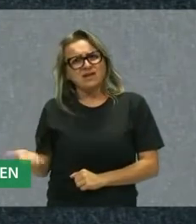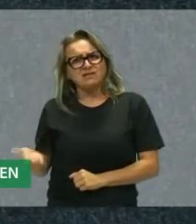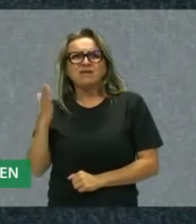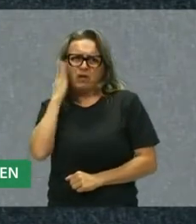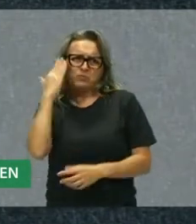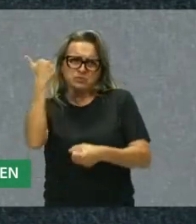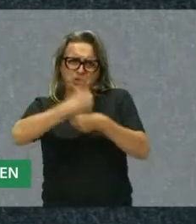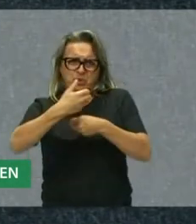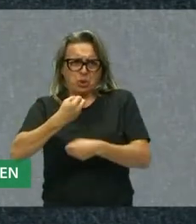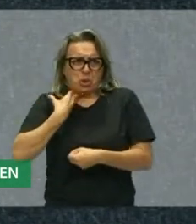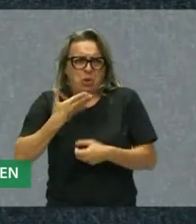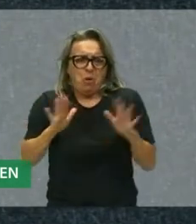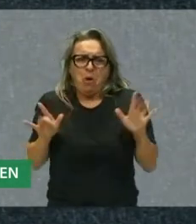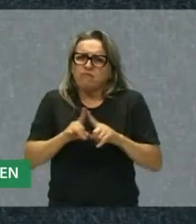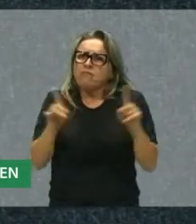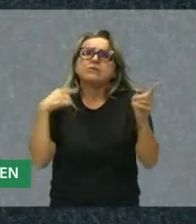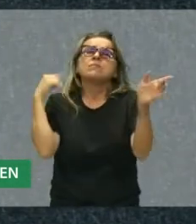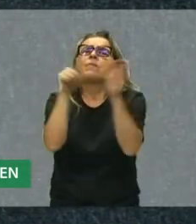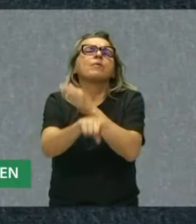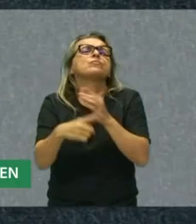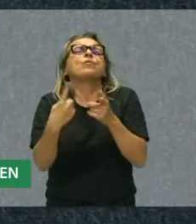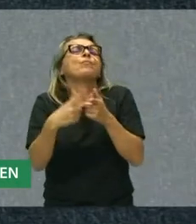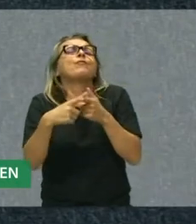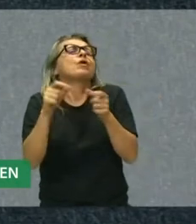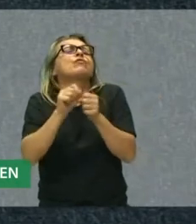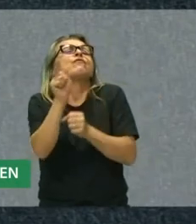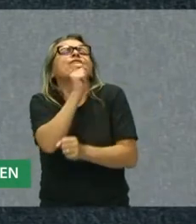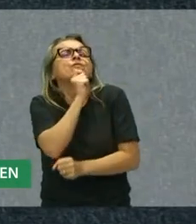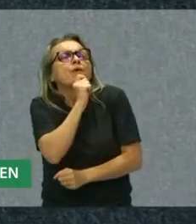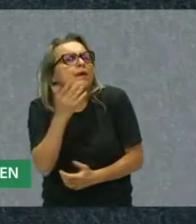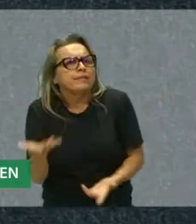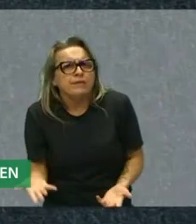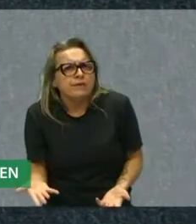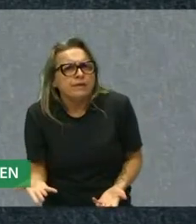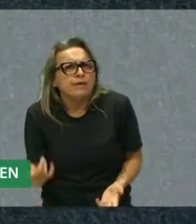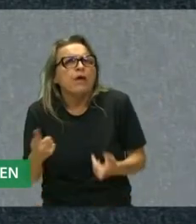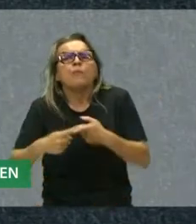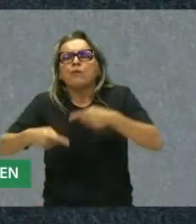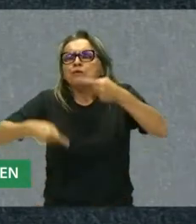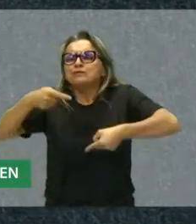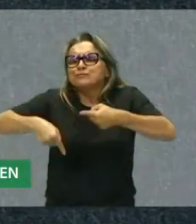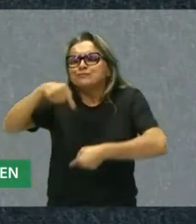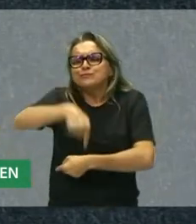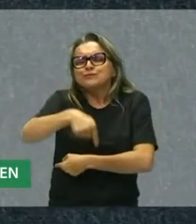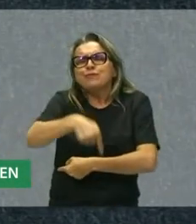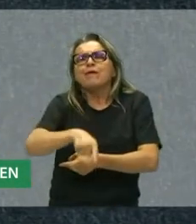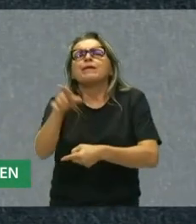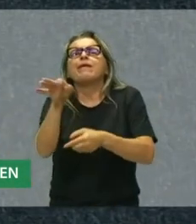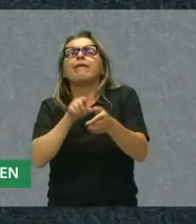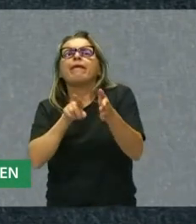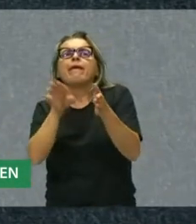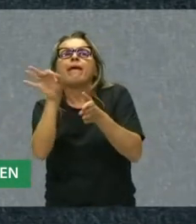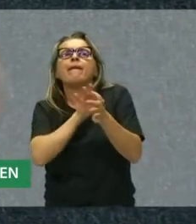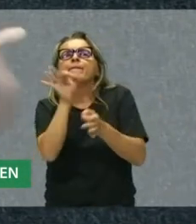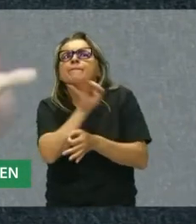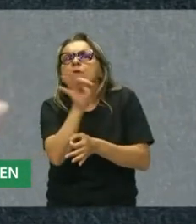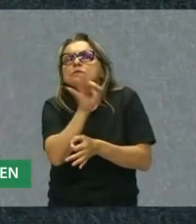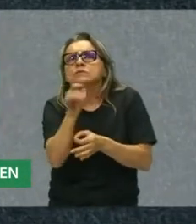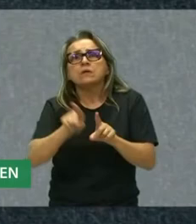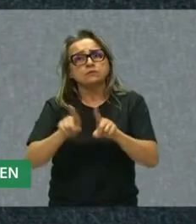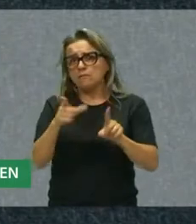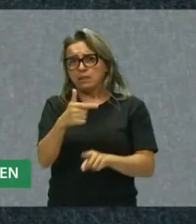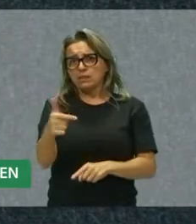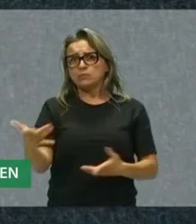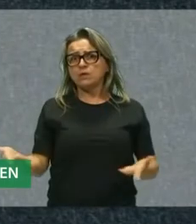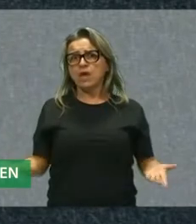que está entrando agora, mas a minha pergunta é por que não foi feito isso ainda? Por que nós estamos aqui discutindo dados técnicos, mas nem todos os dados a gente tem